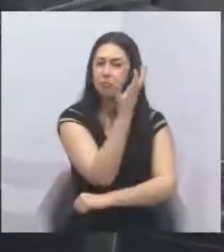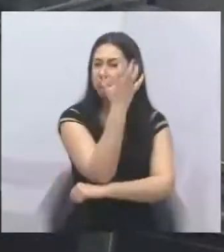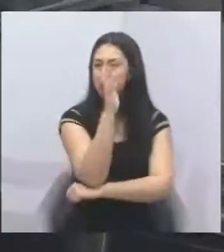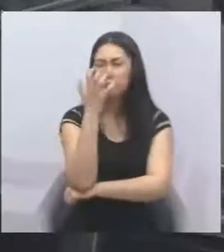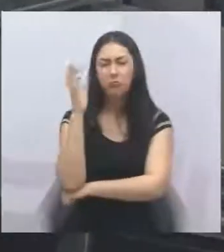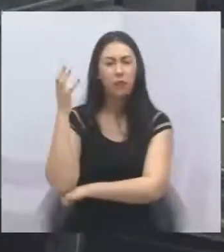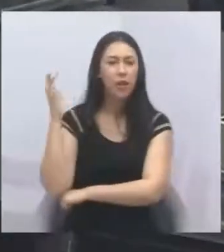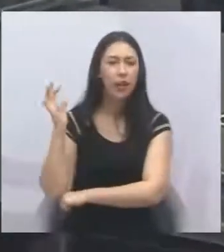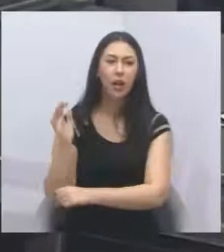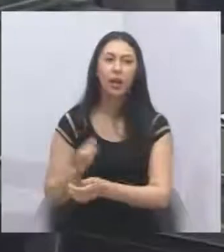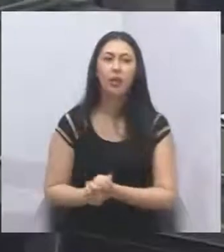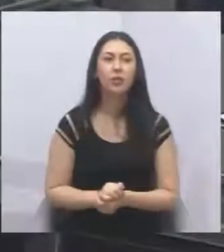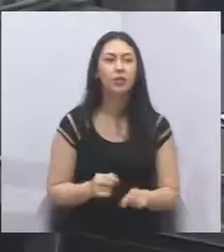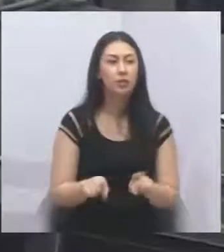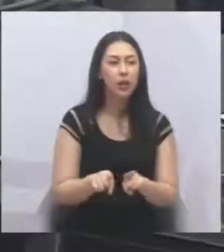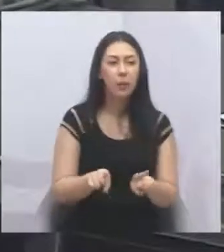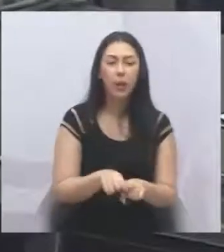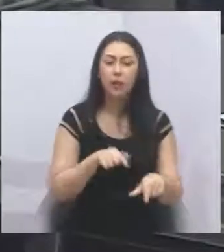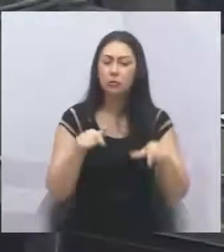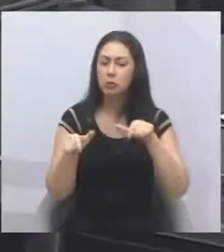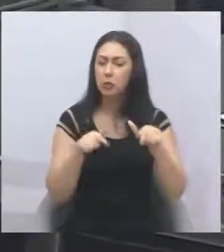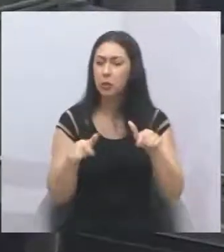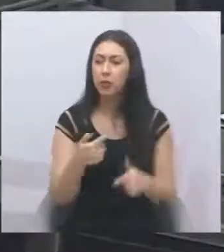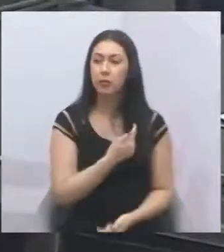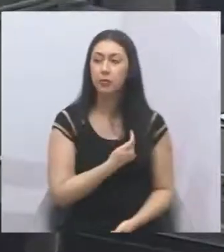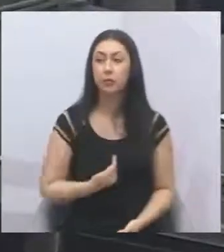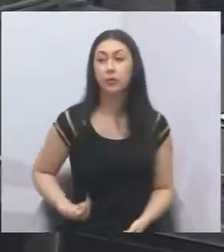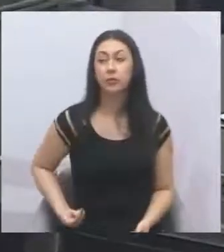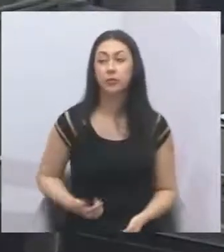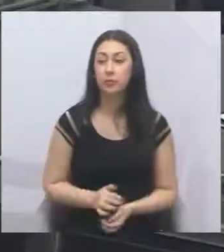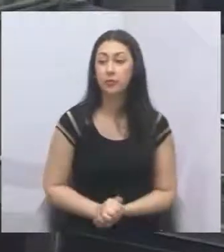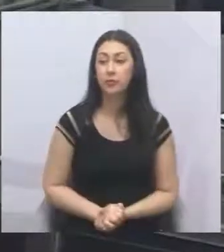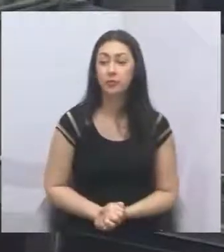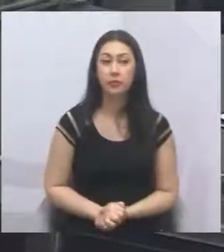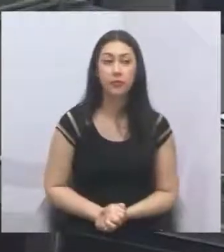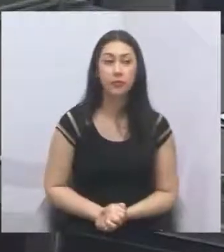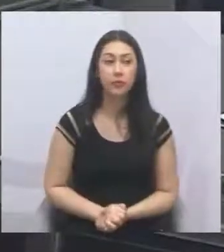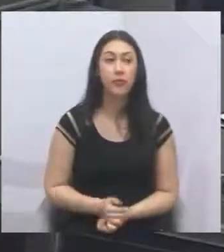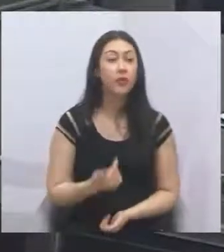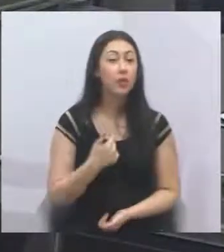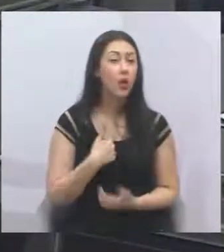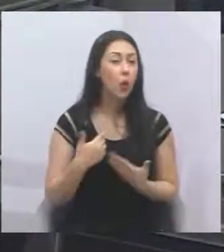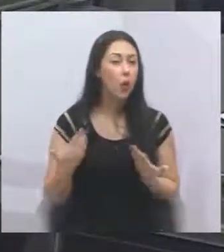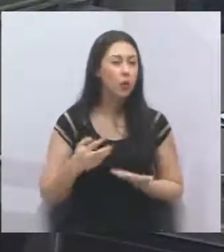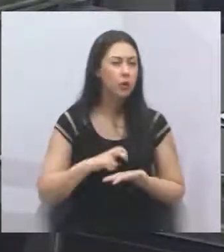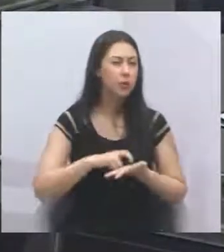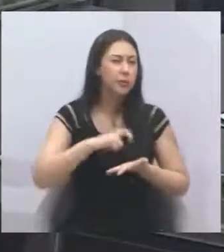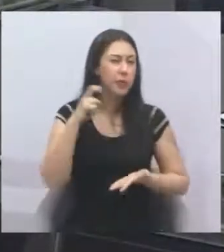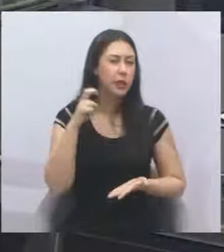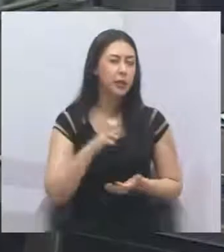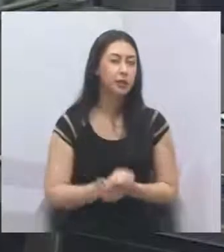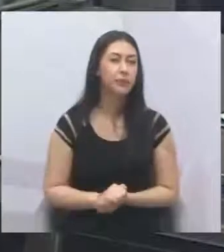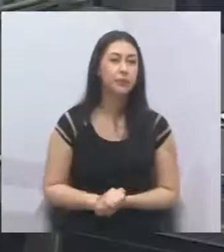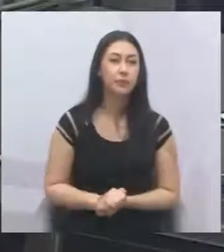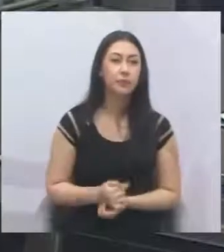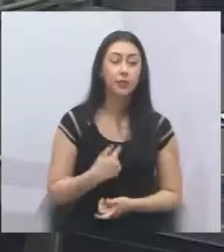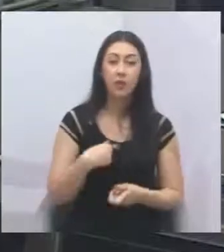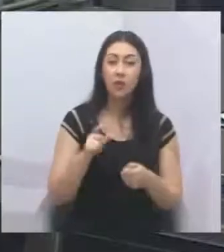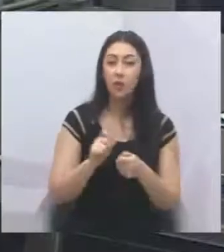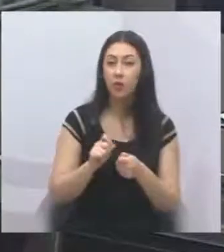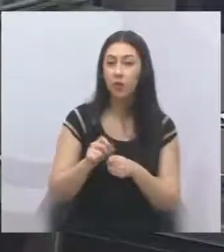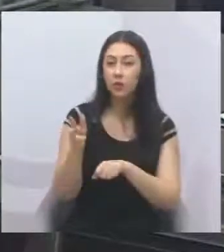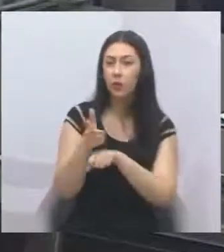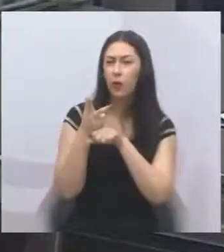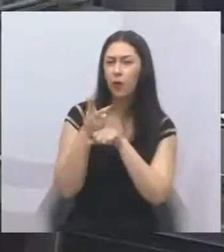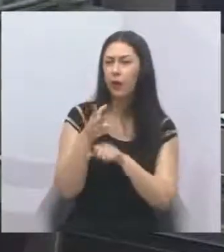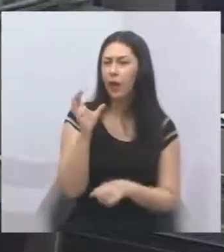ambiente, à prestação dos serviços públicos. E eu, na manhã de hoje, eu fiz um vídeo muito